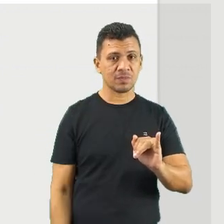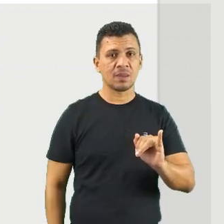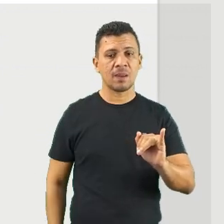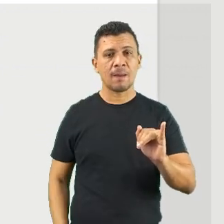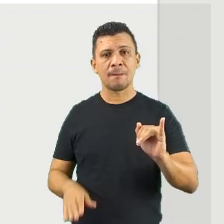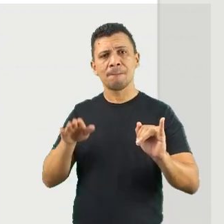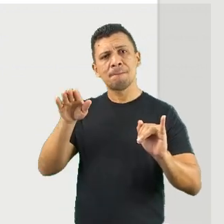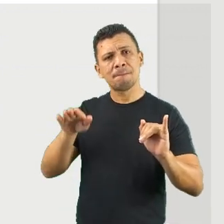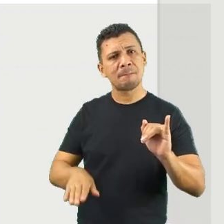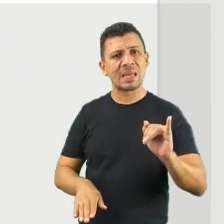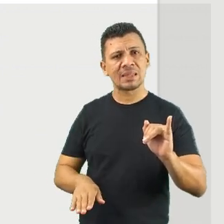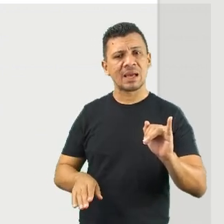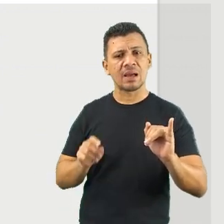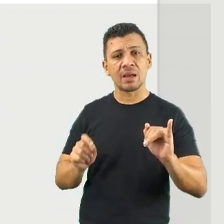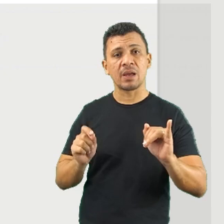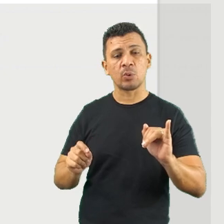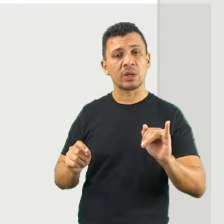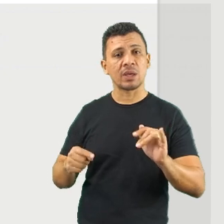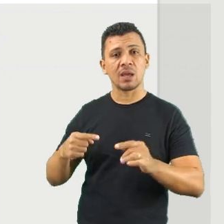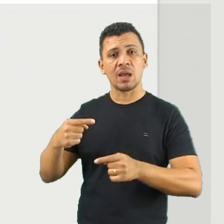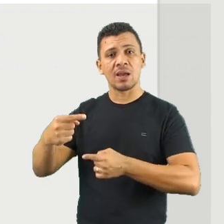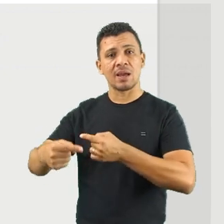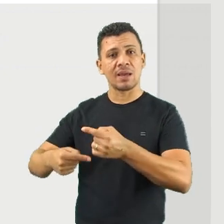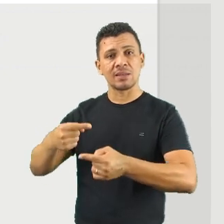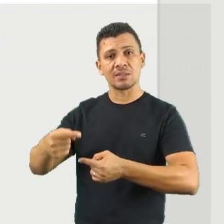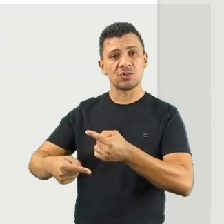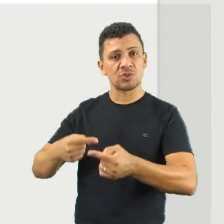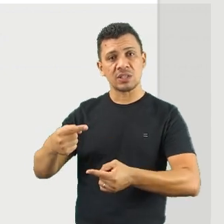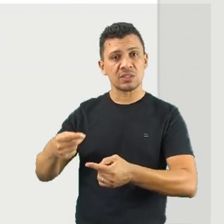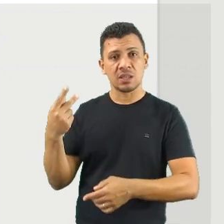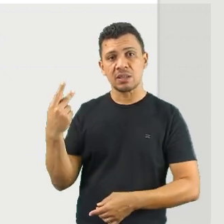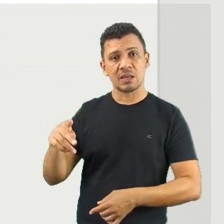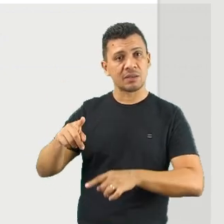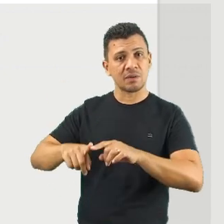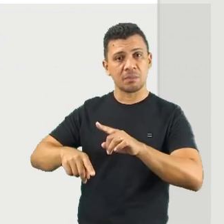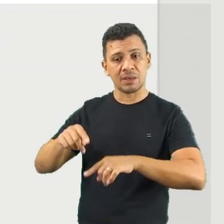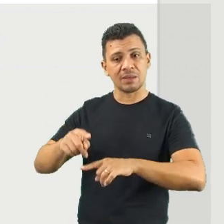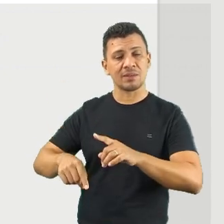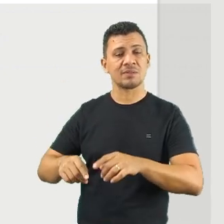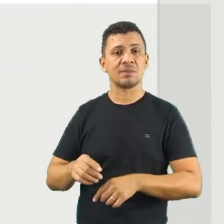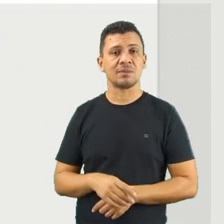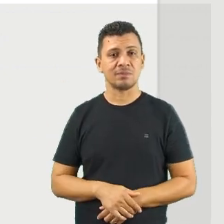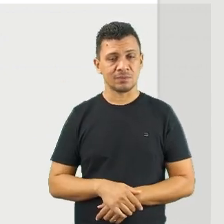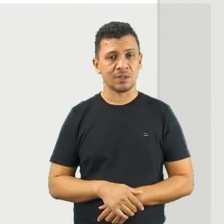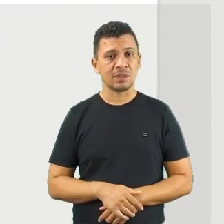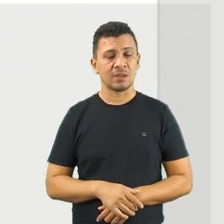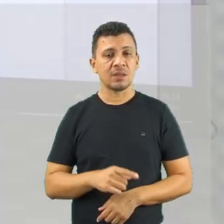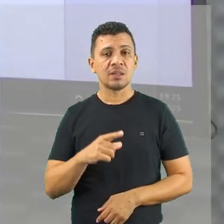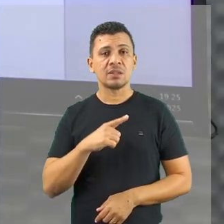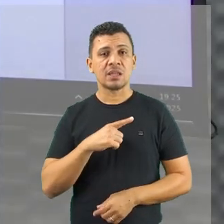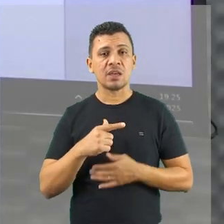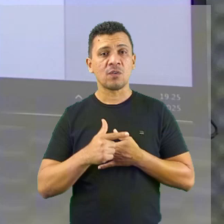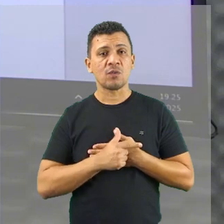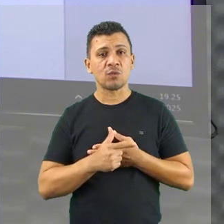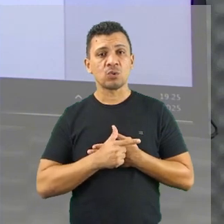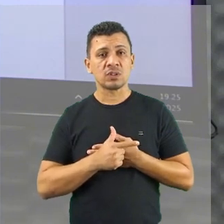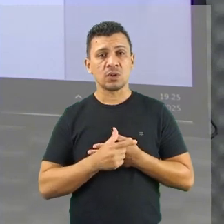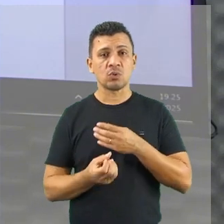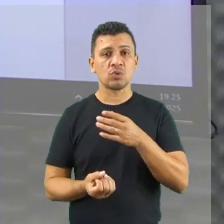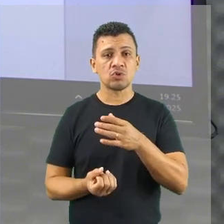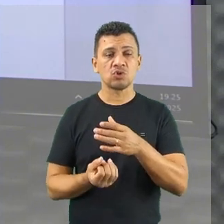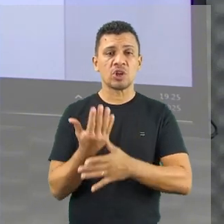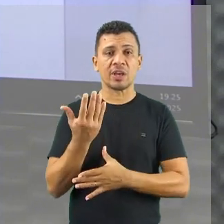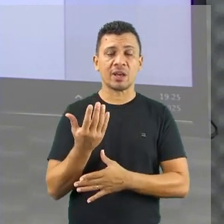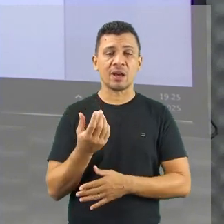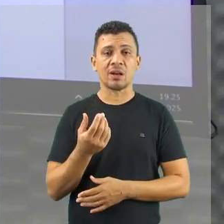menor é a resistência daquele aparelho. Ou seja, esses aparelhos que têm por função gerar,